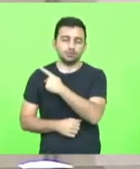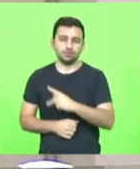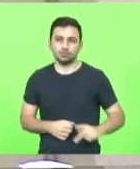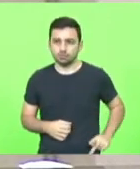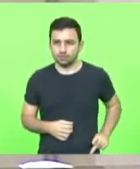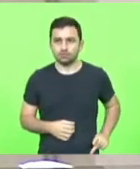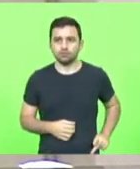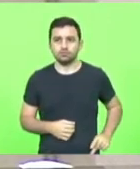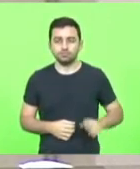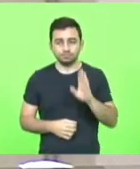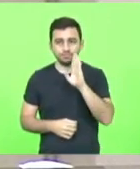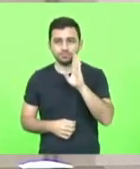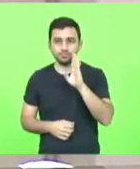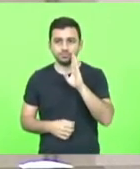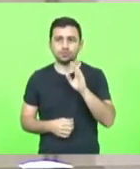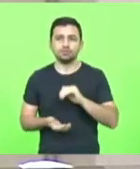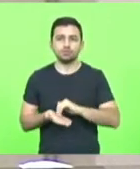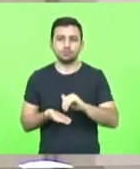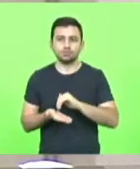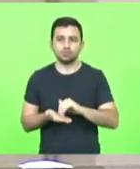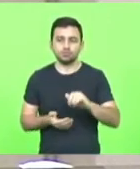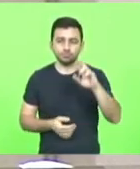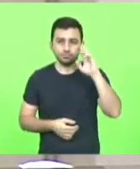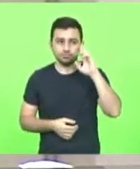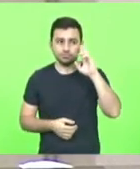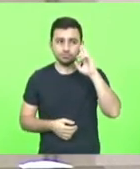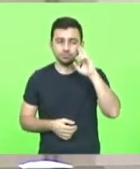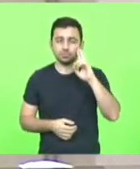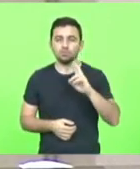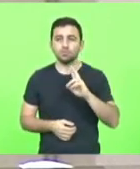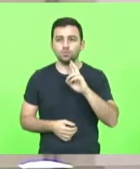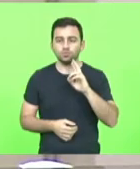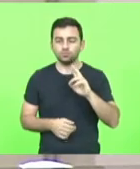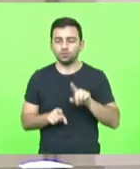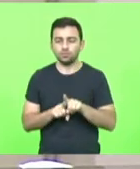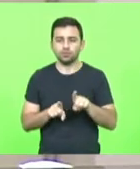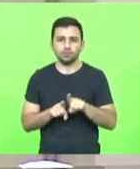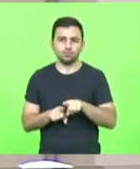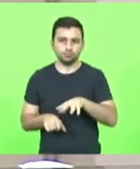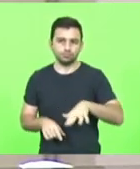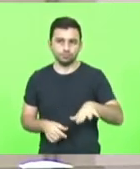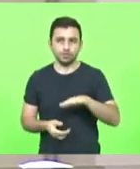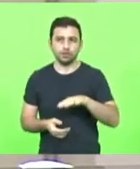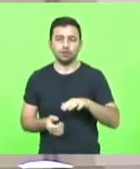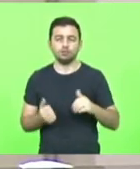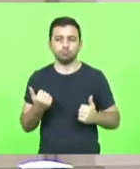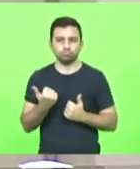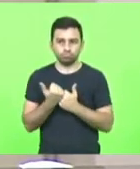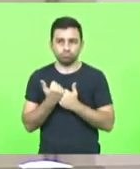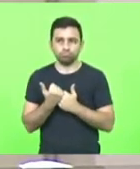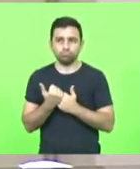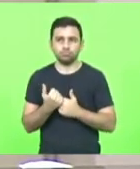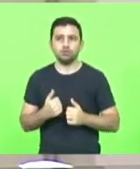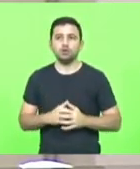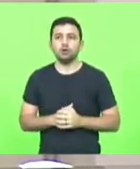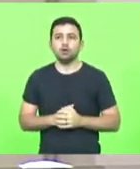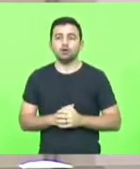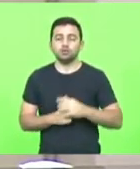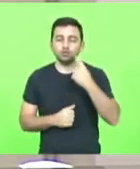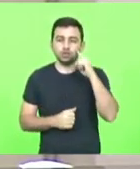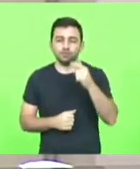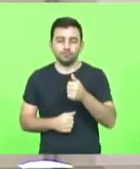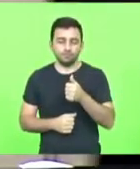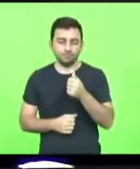Secretarias, deputado Ricardo Alva, Rodrigo Minoto e Bruno Souza Adoc. Às 14 horas do dia 23 do mês de